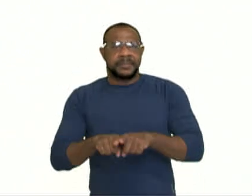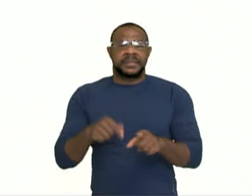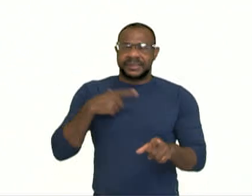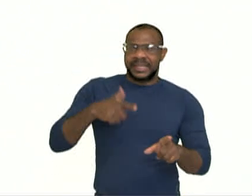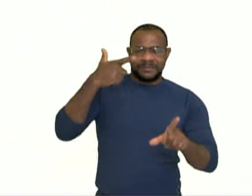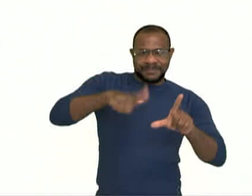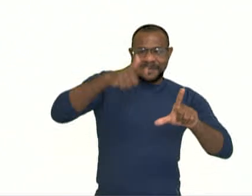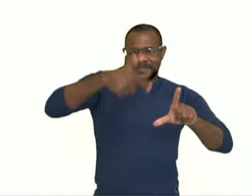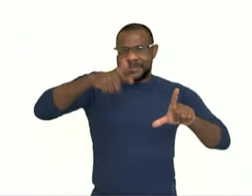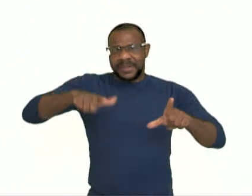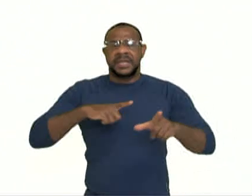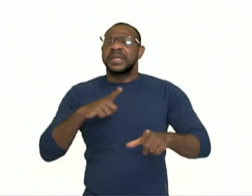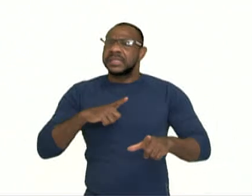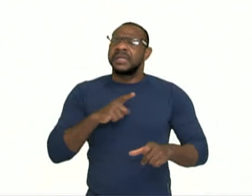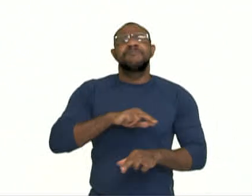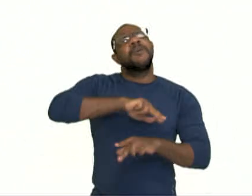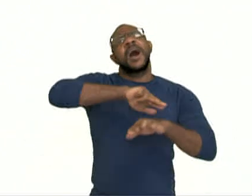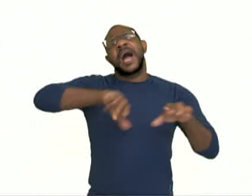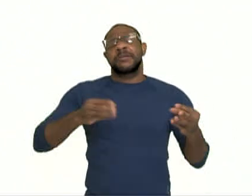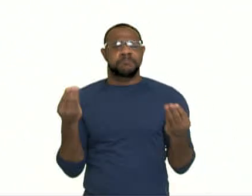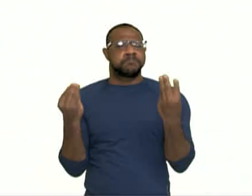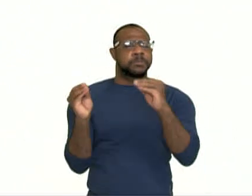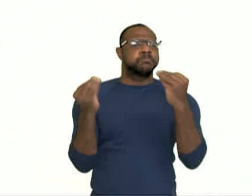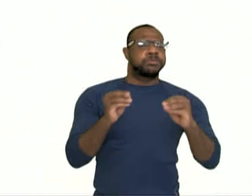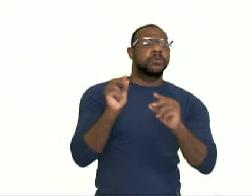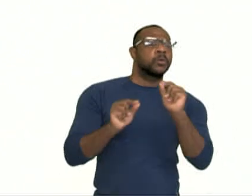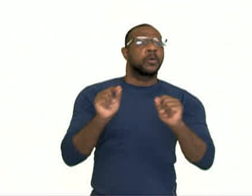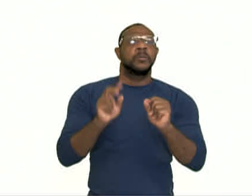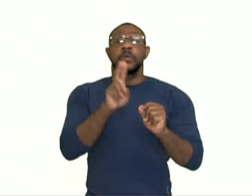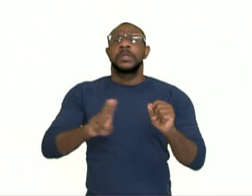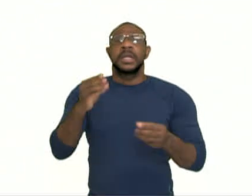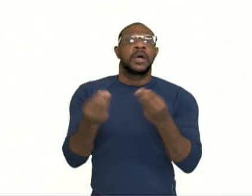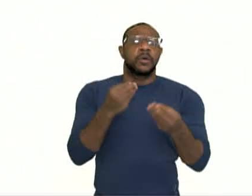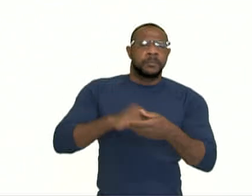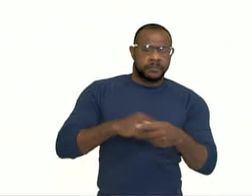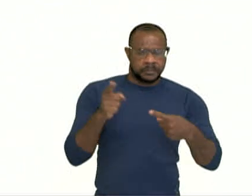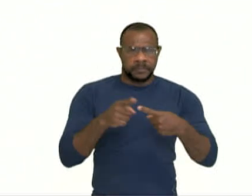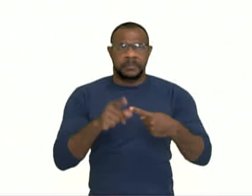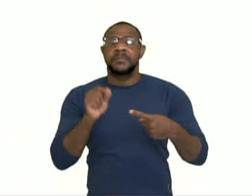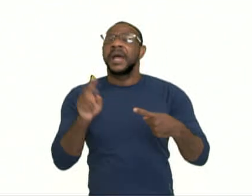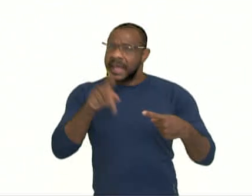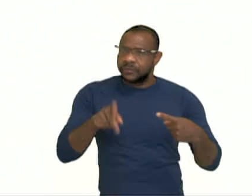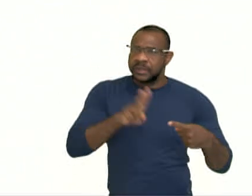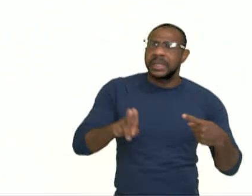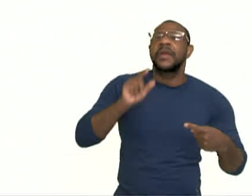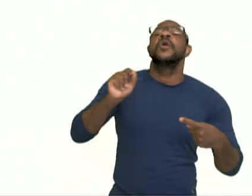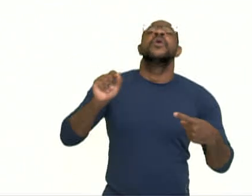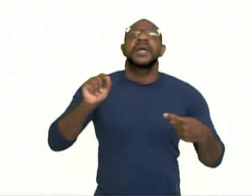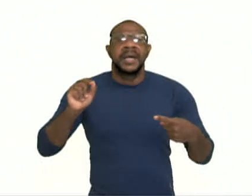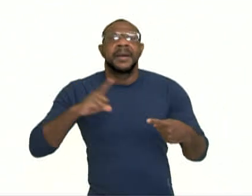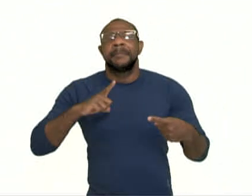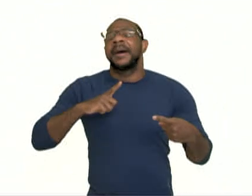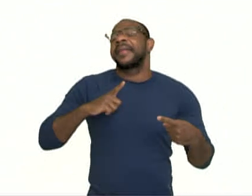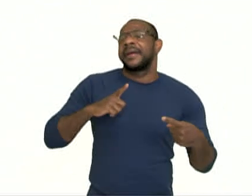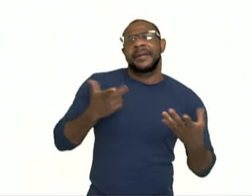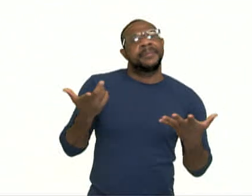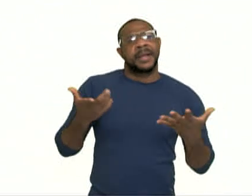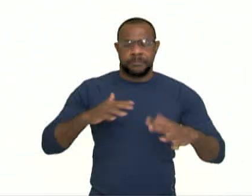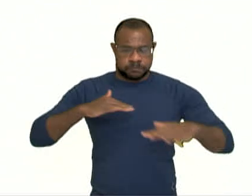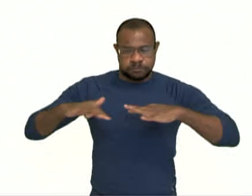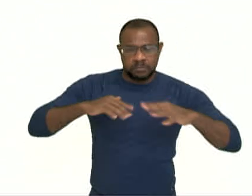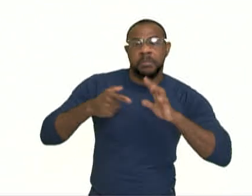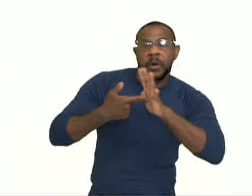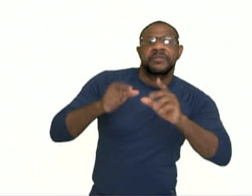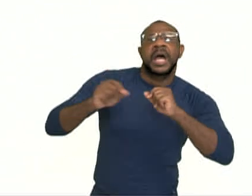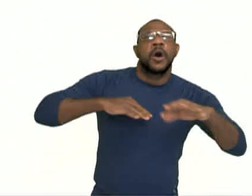repetição, possui dezenas de aplicações. Então, primeira aplicação, são utilizadas para determinar o